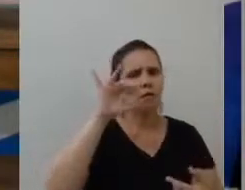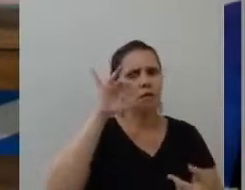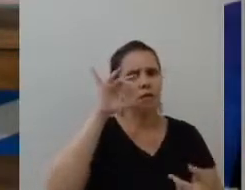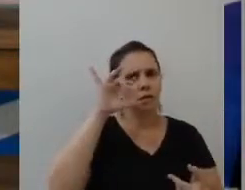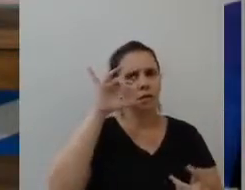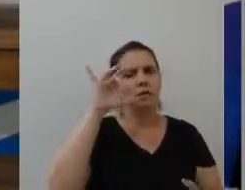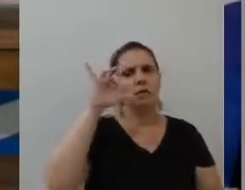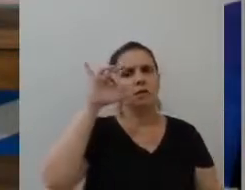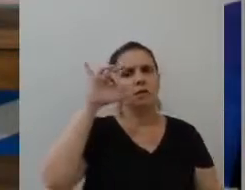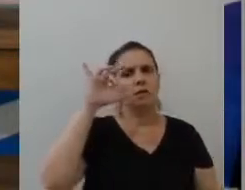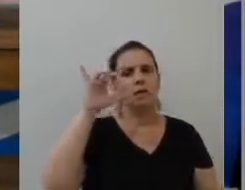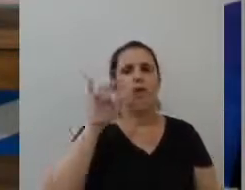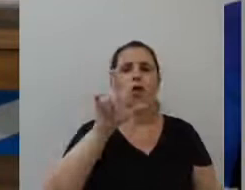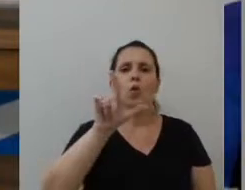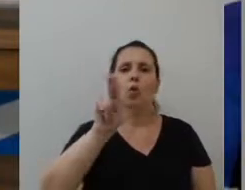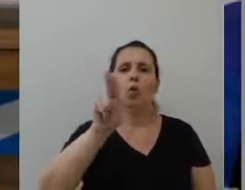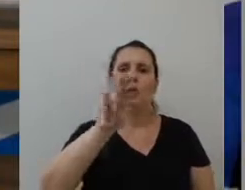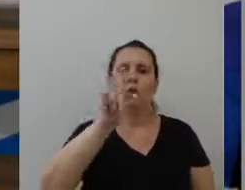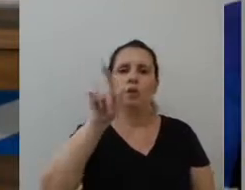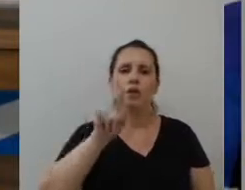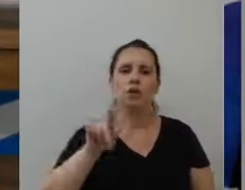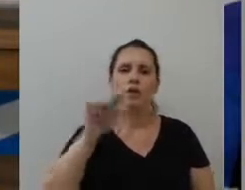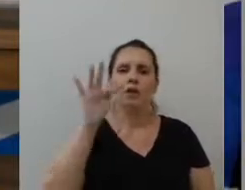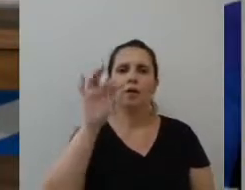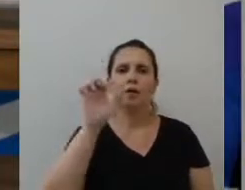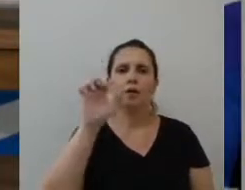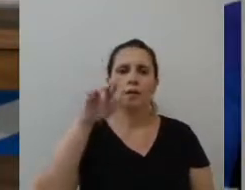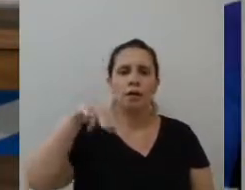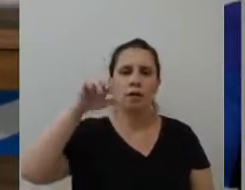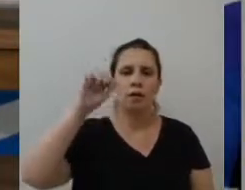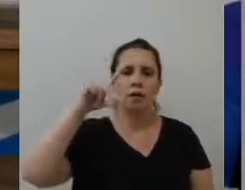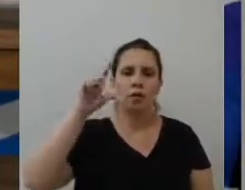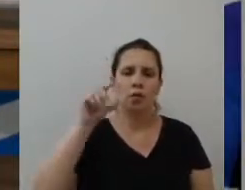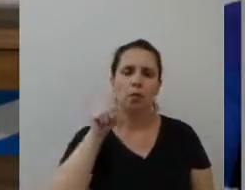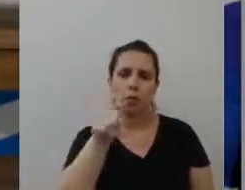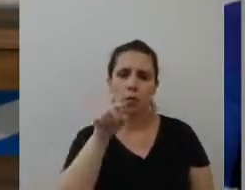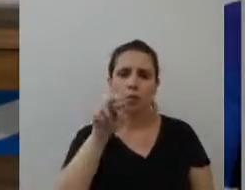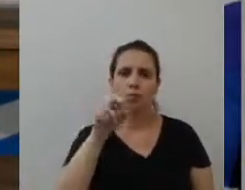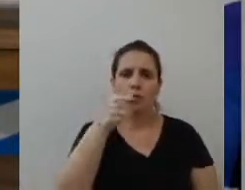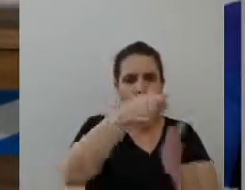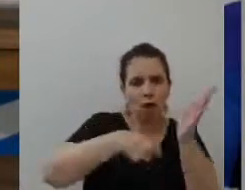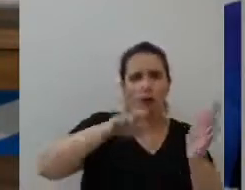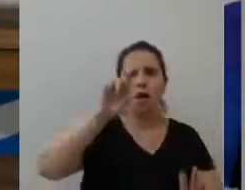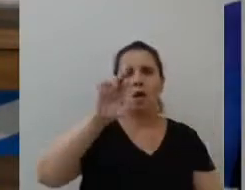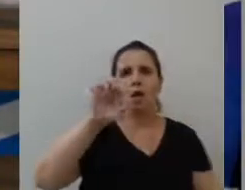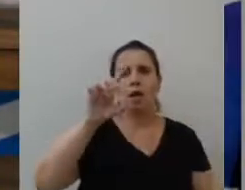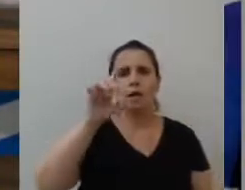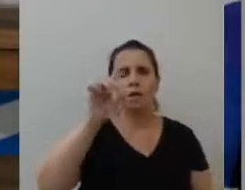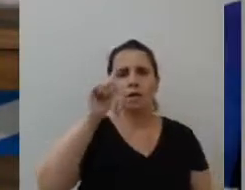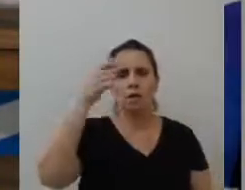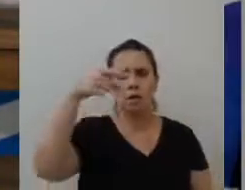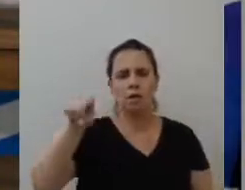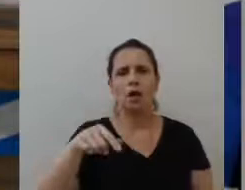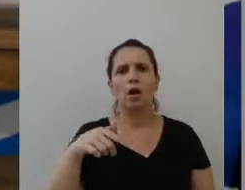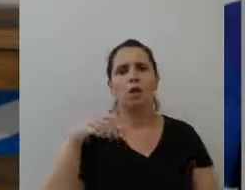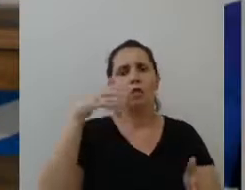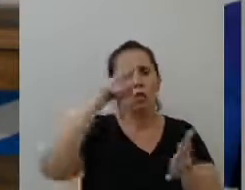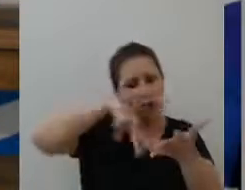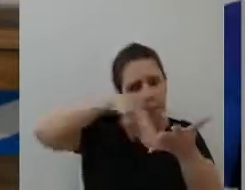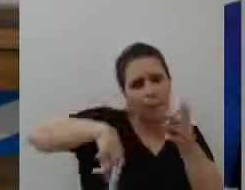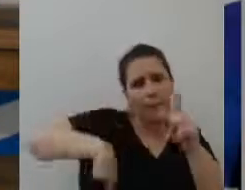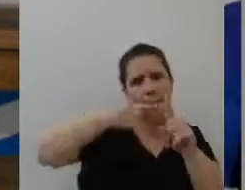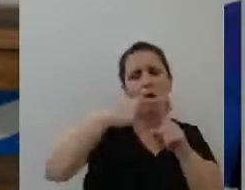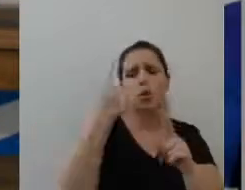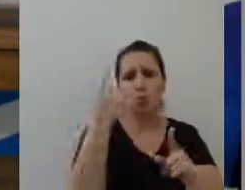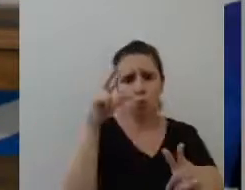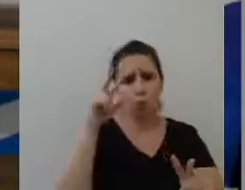luisfernando.redação. Vai lá, que tem umas dicas legais de redação, tá? luisfernando.redação. Mais uma para encerrar. Vou ler mais uma para encerrar. Olha,